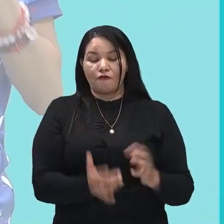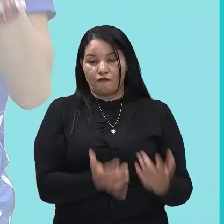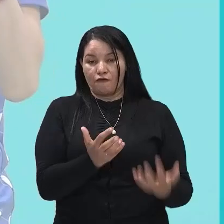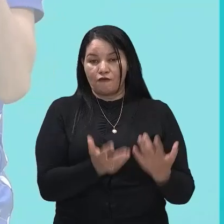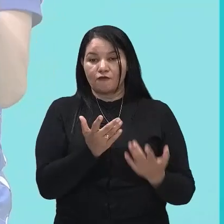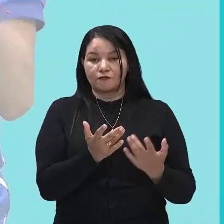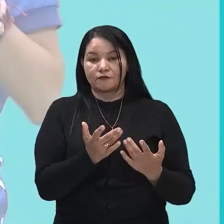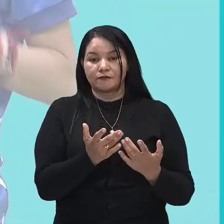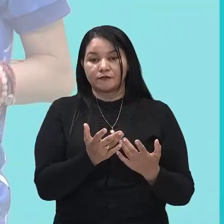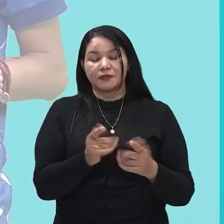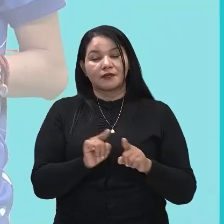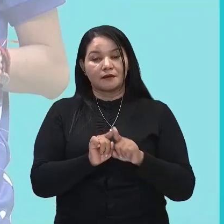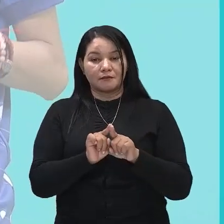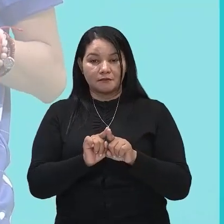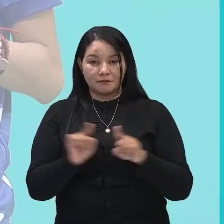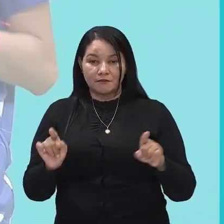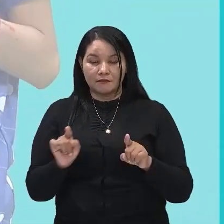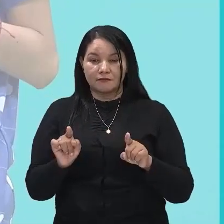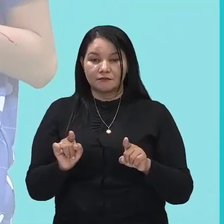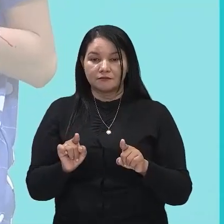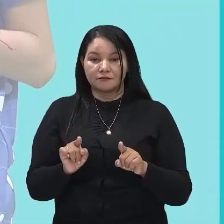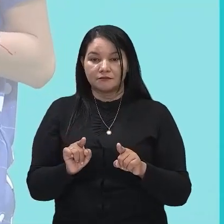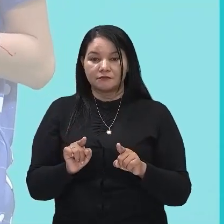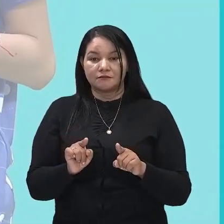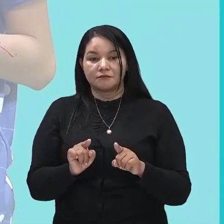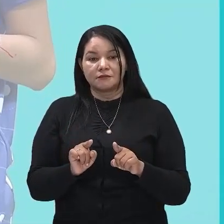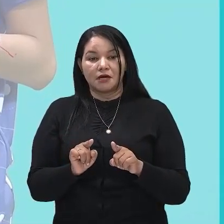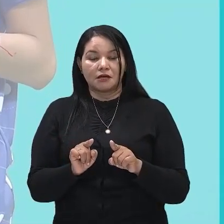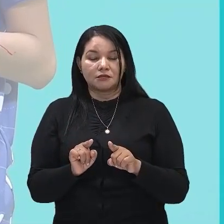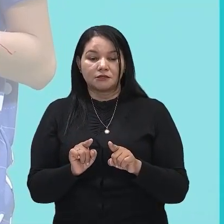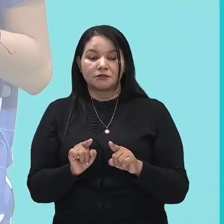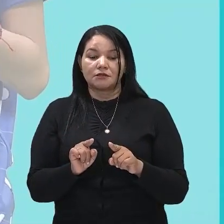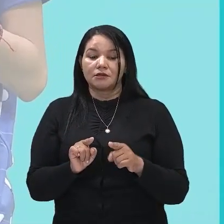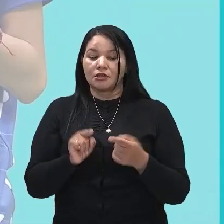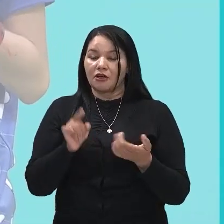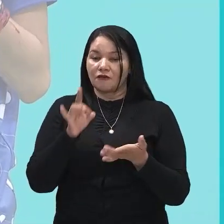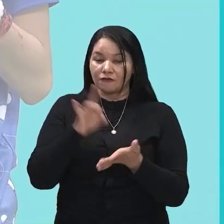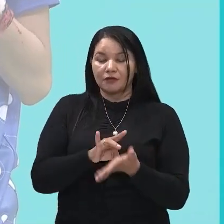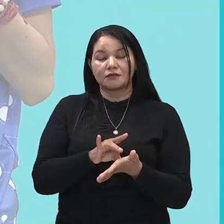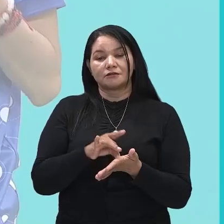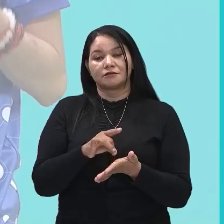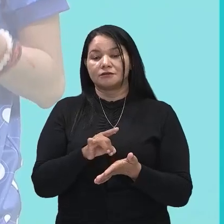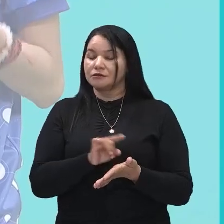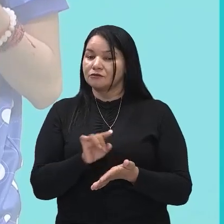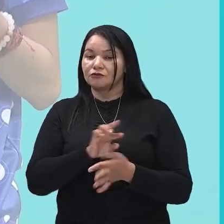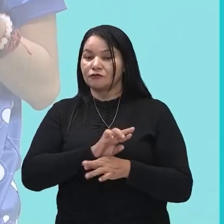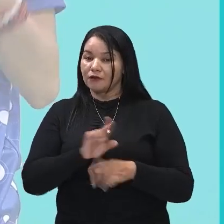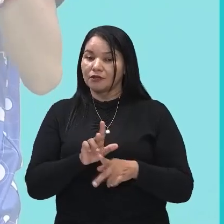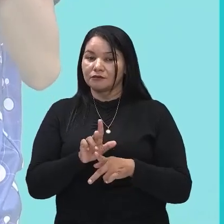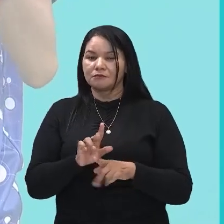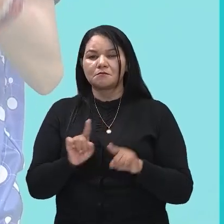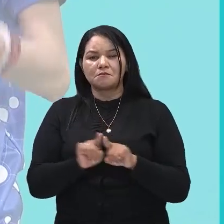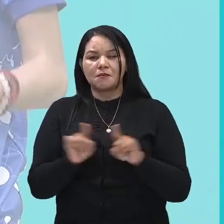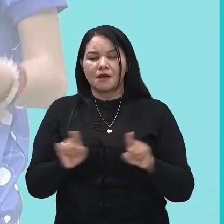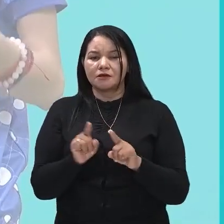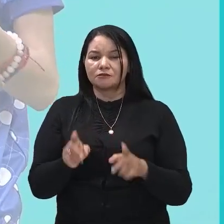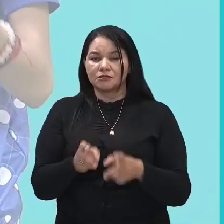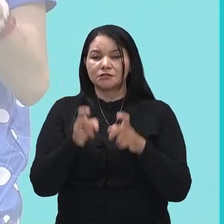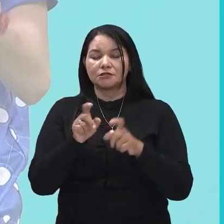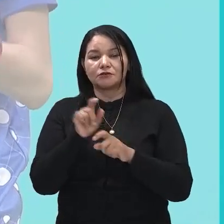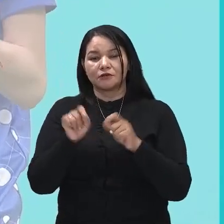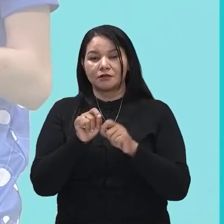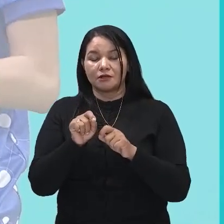nem sempre é o que realmente acontece. Mas percebe que isso nos traz a compreensão e